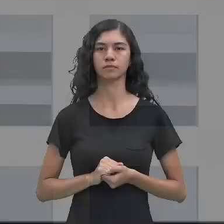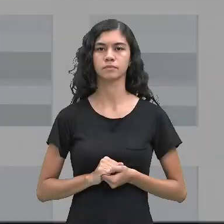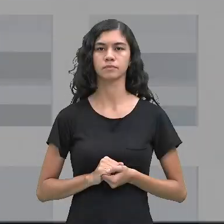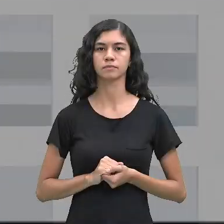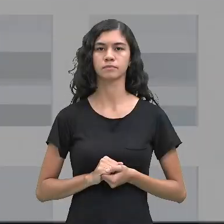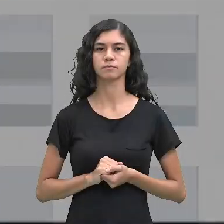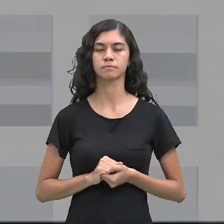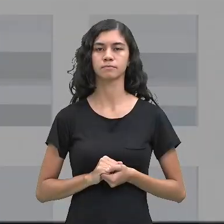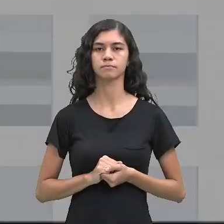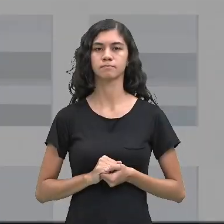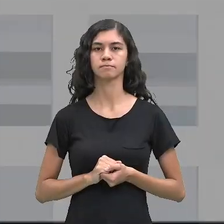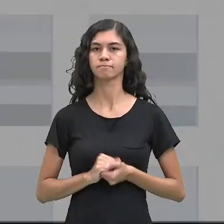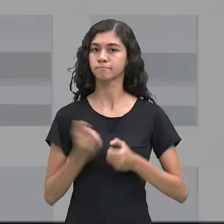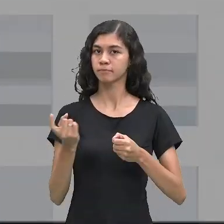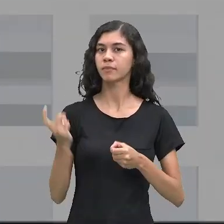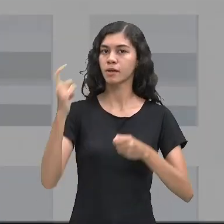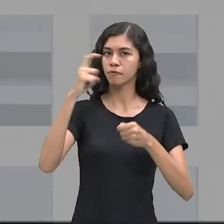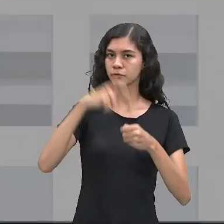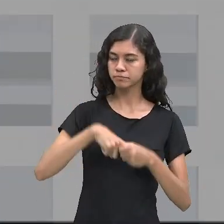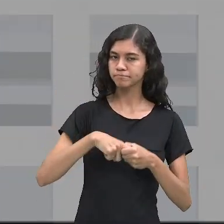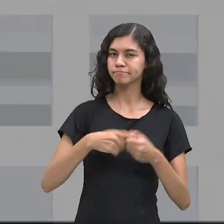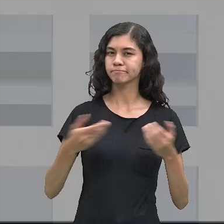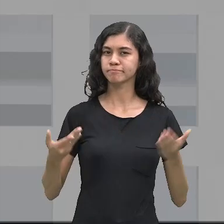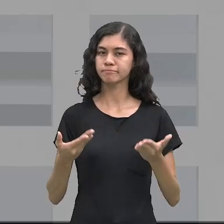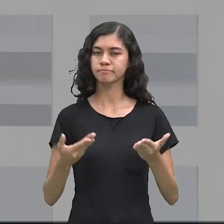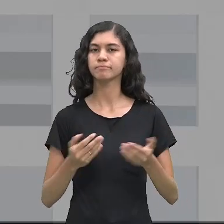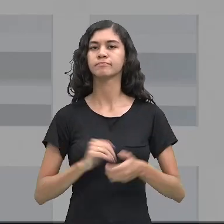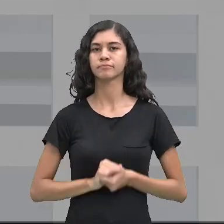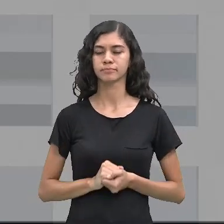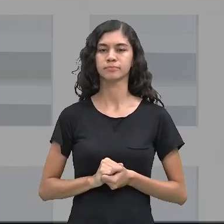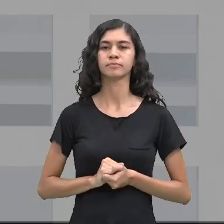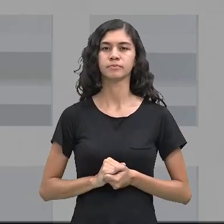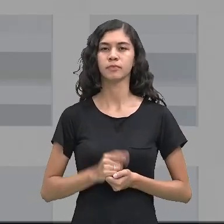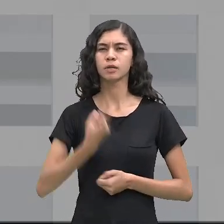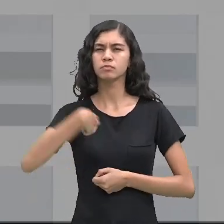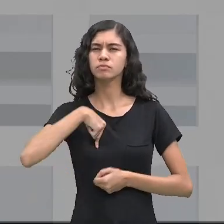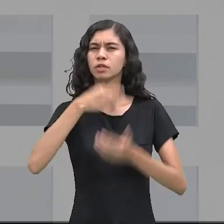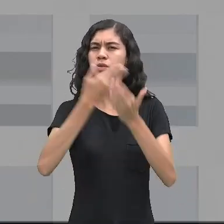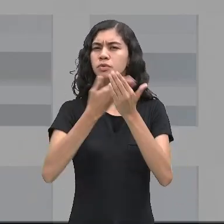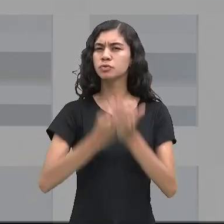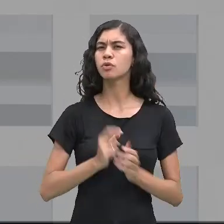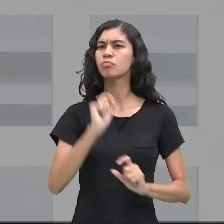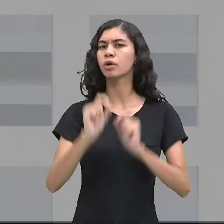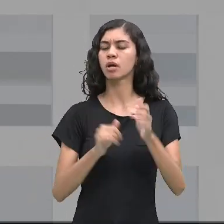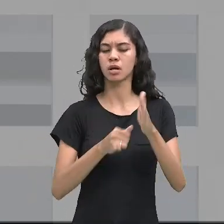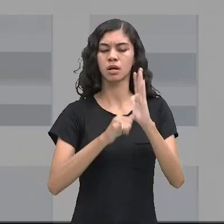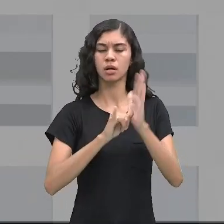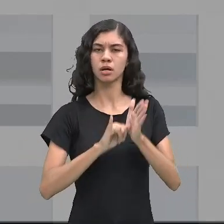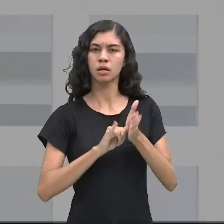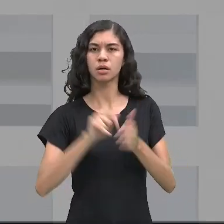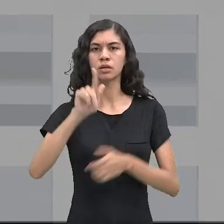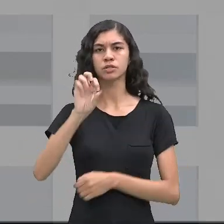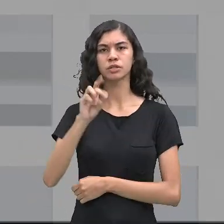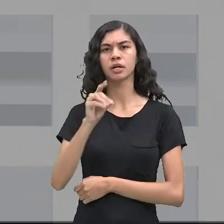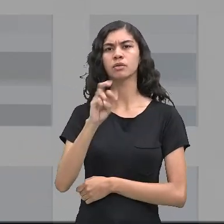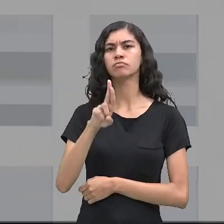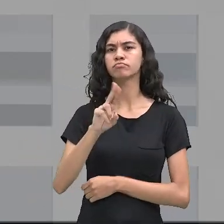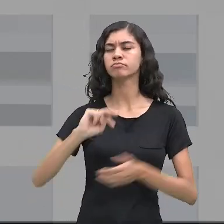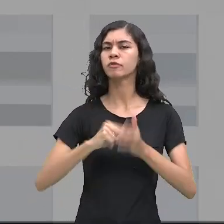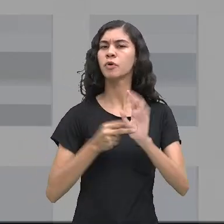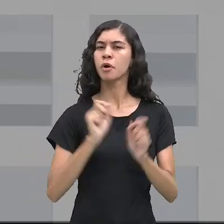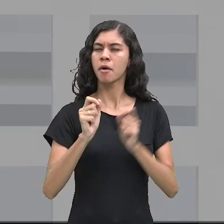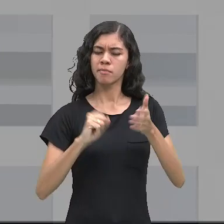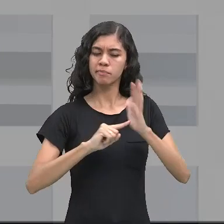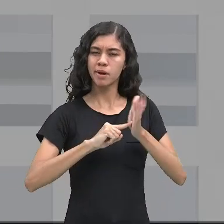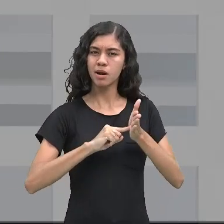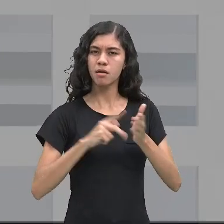Então é isso aí, pessoal. Estamos de volta agora. Olha só, nós estamos estudando aí geradores, não é? Gerador é aquele aparelho, não é,